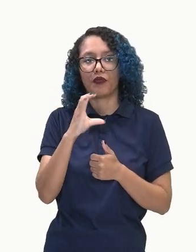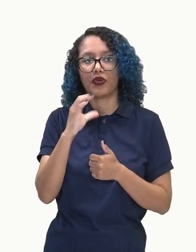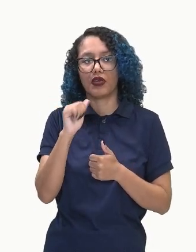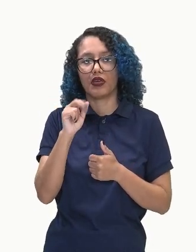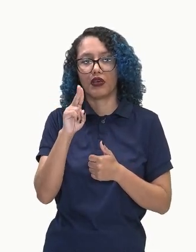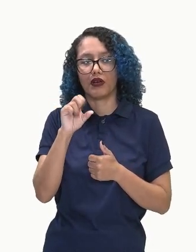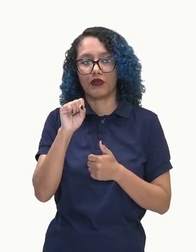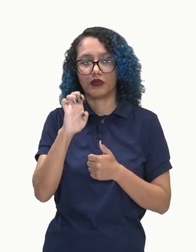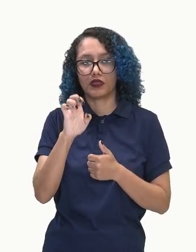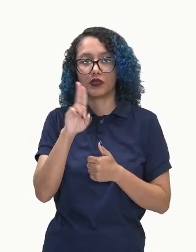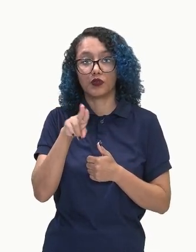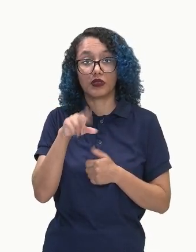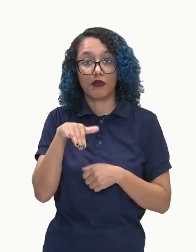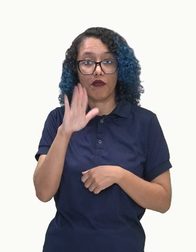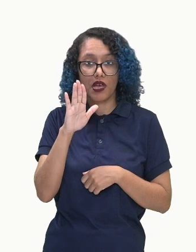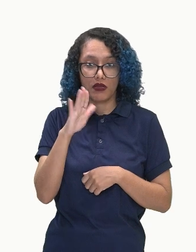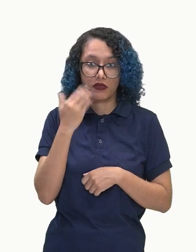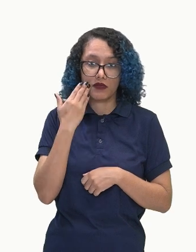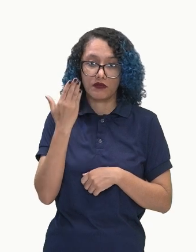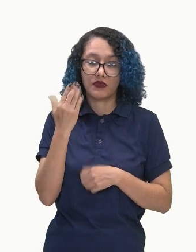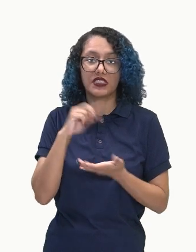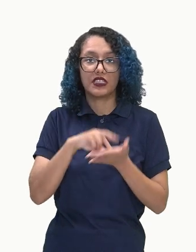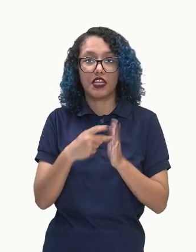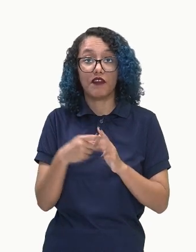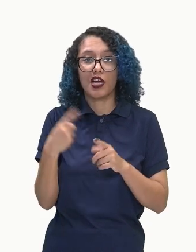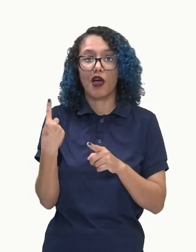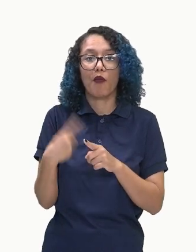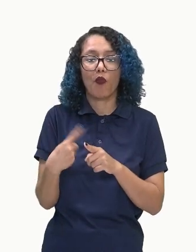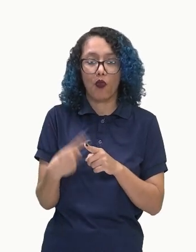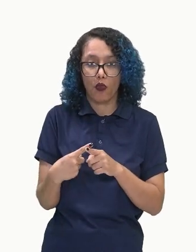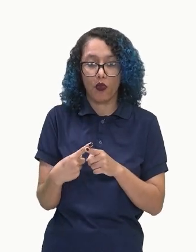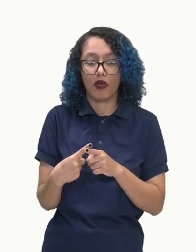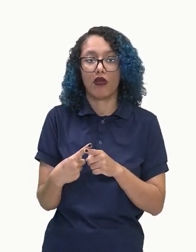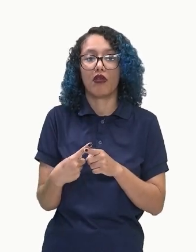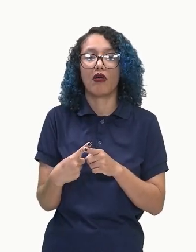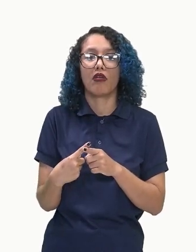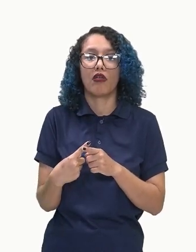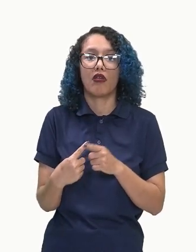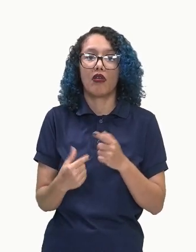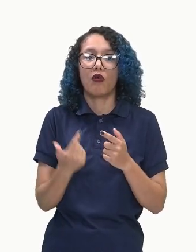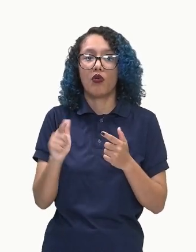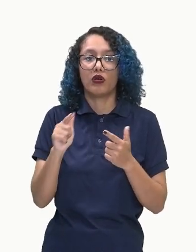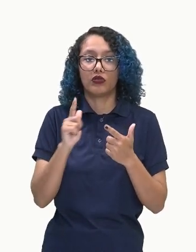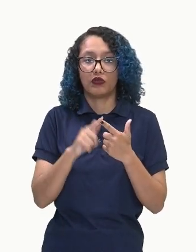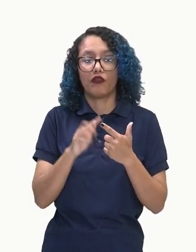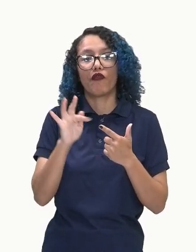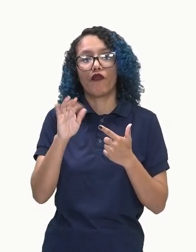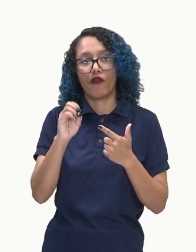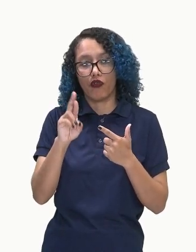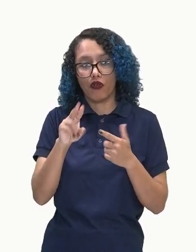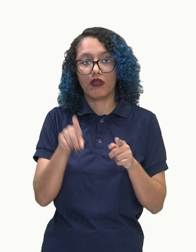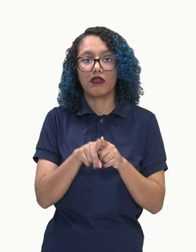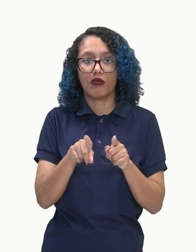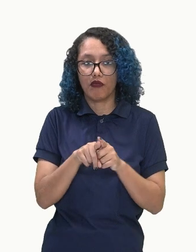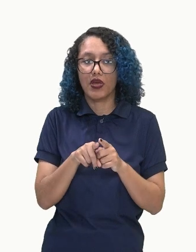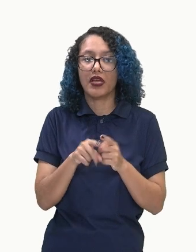utilizamos. Because, porque. Aí nós temos for, também nesse sentido de porquê. Because of,